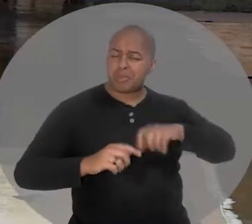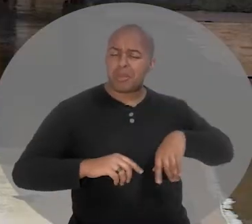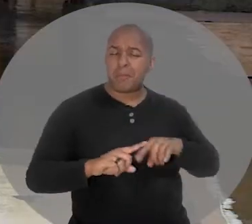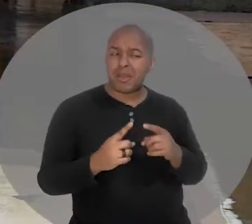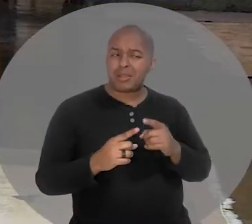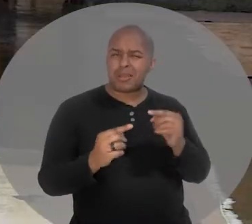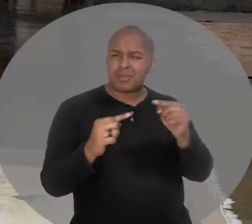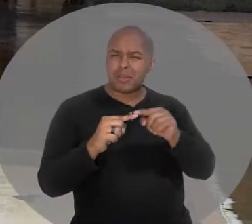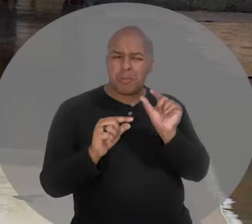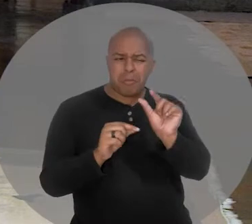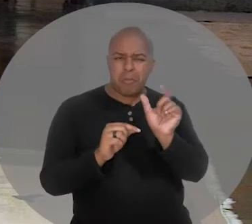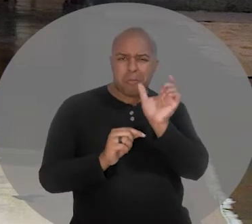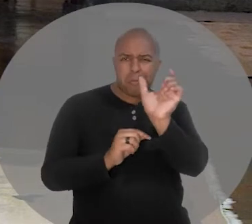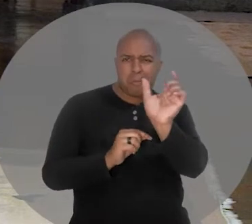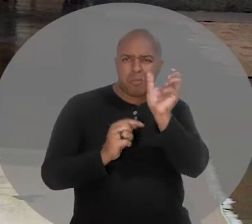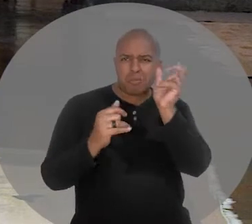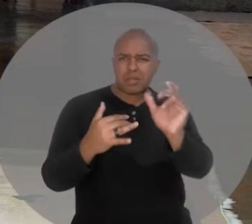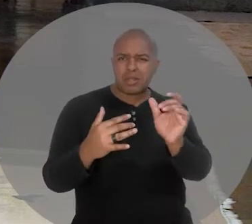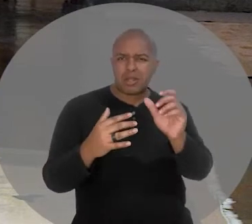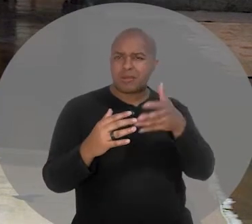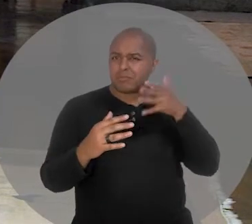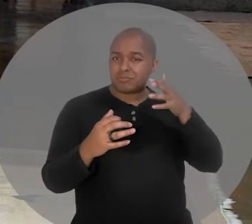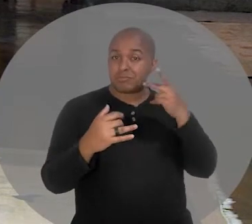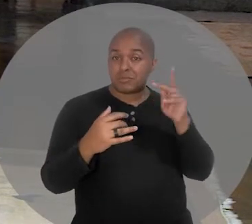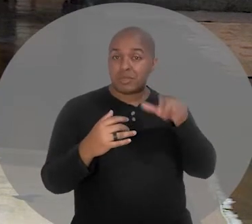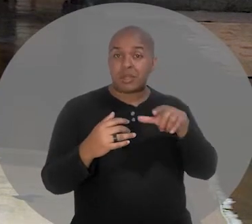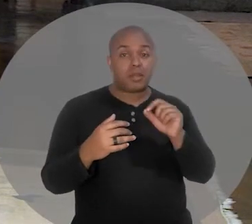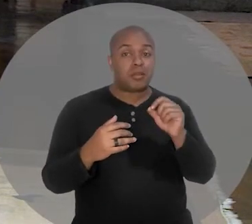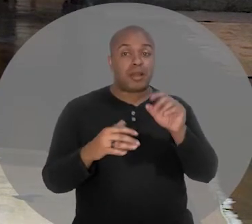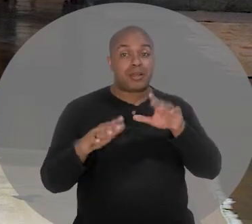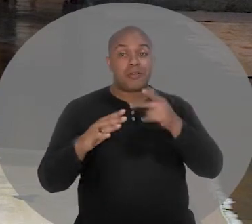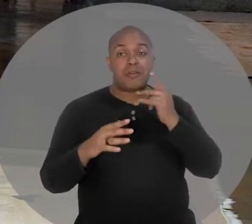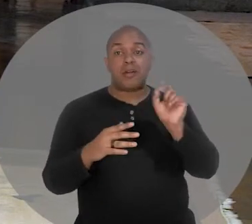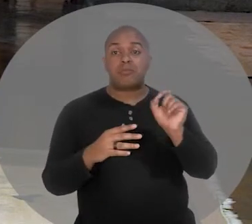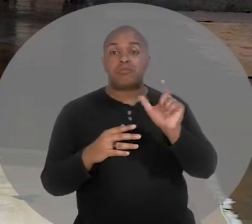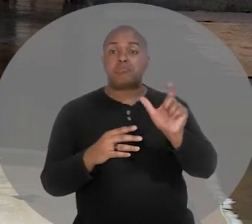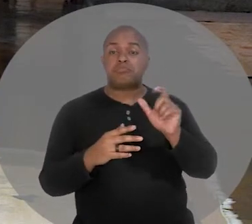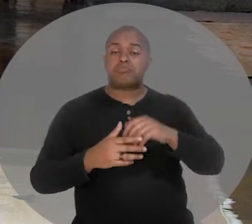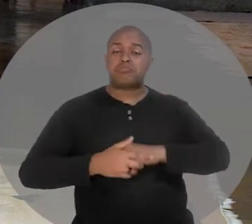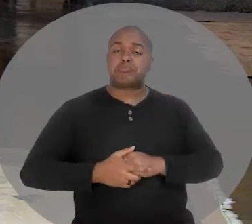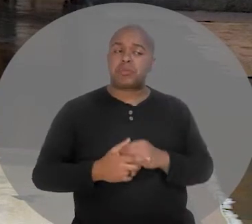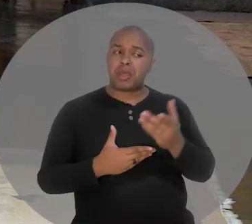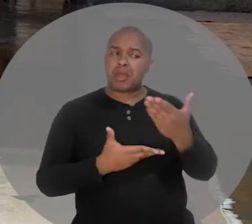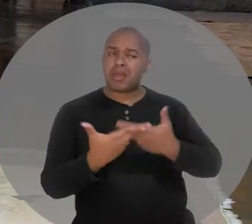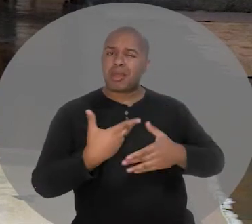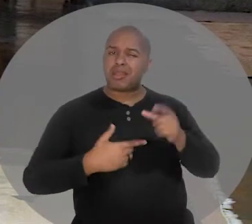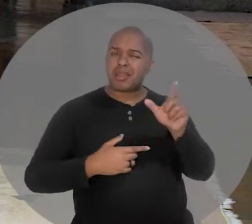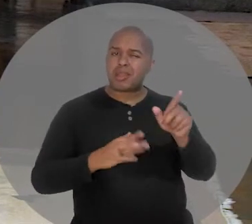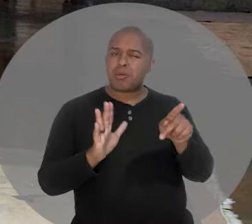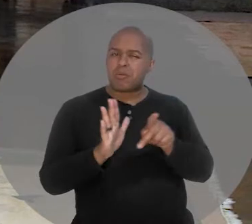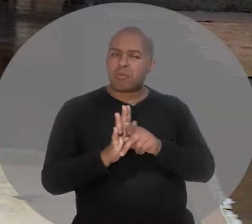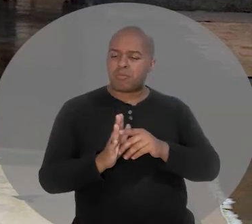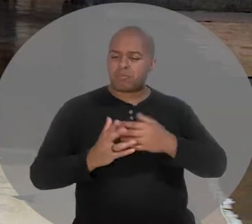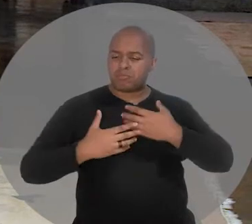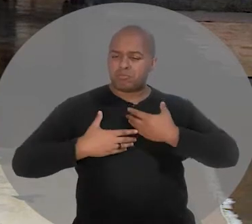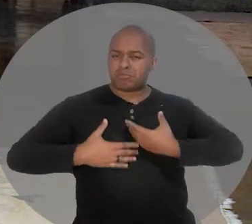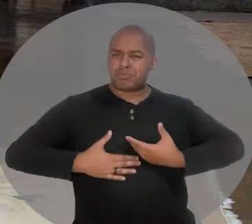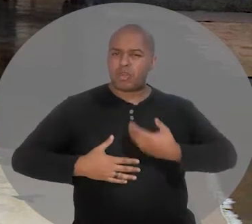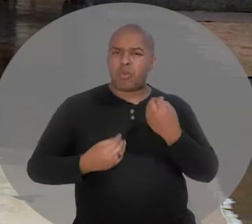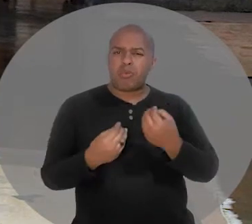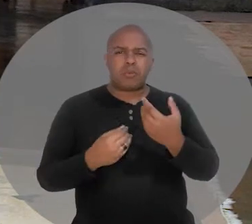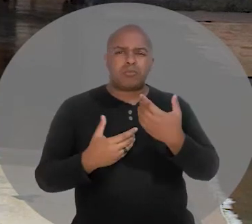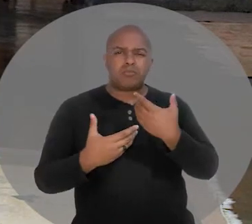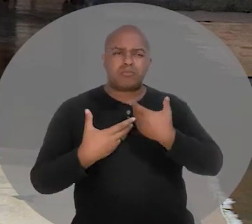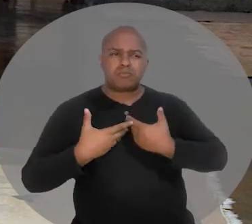dela. Se eu fosse colocar em poucas palavras a dissertação da Lígia, primeiramente eu diria que a relação dela com o próprio corpo, então